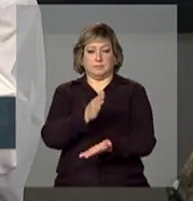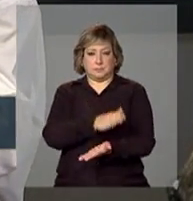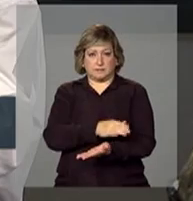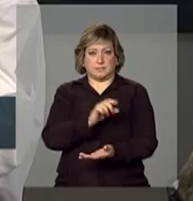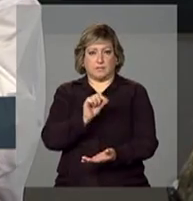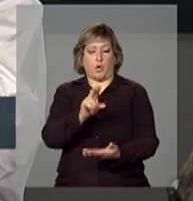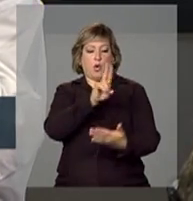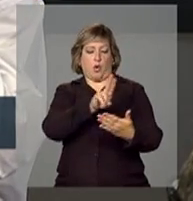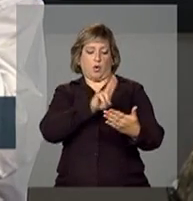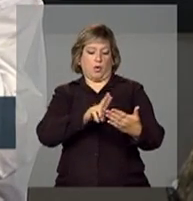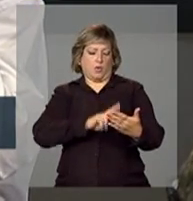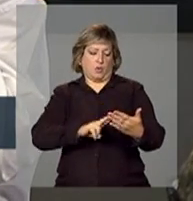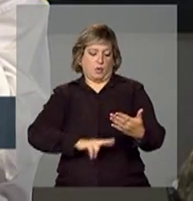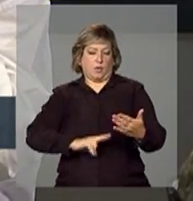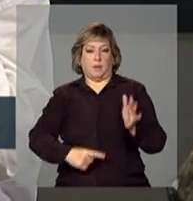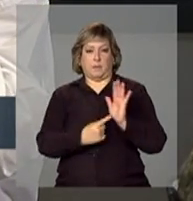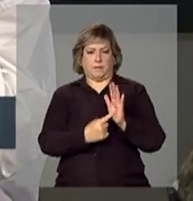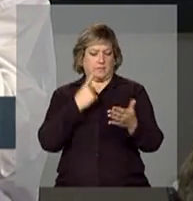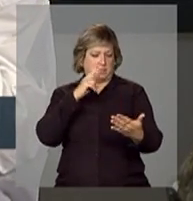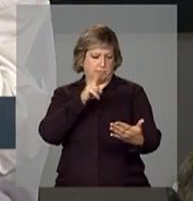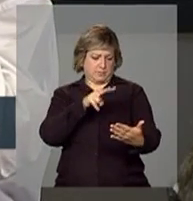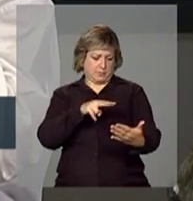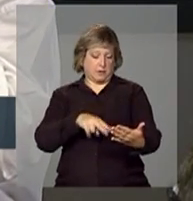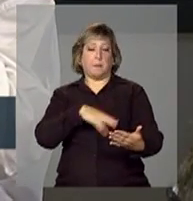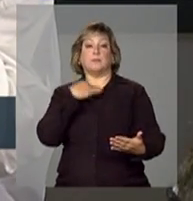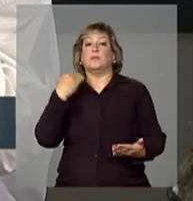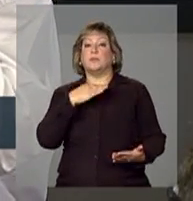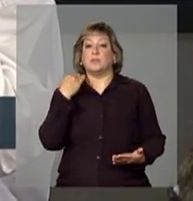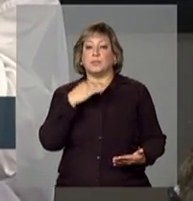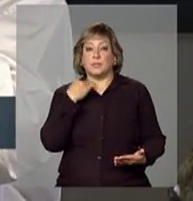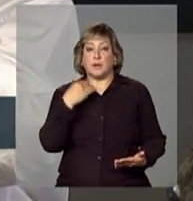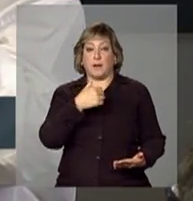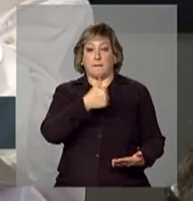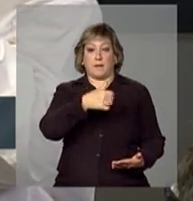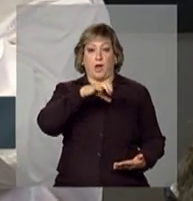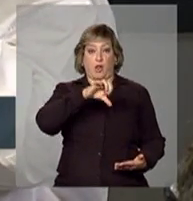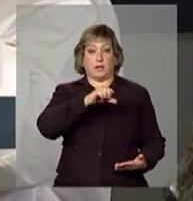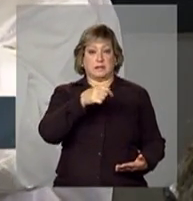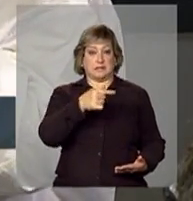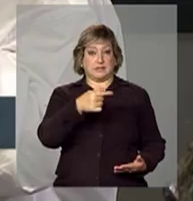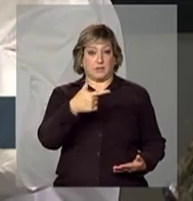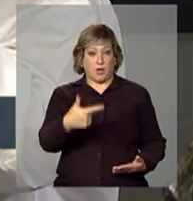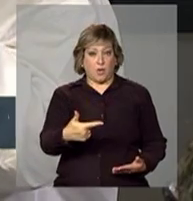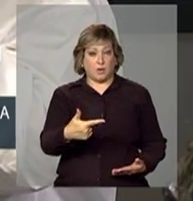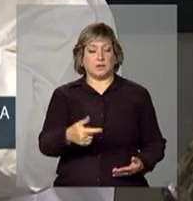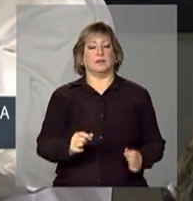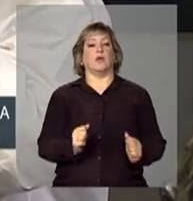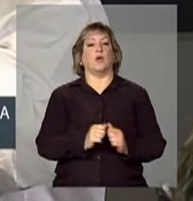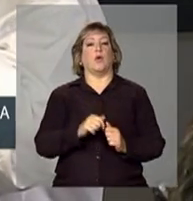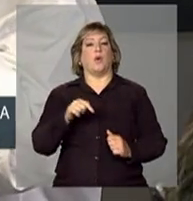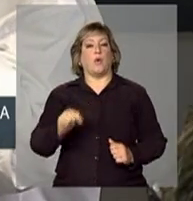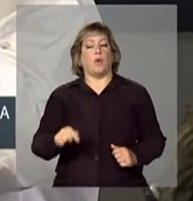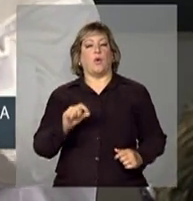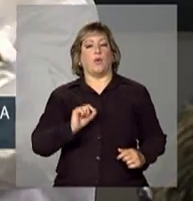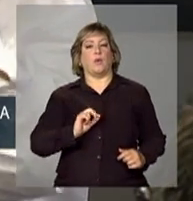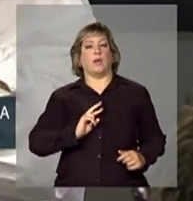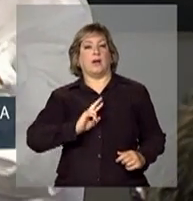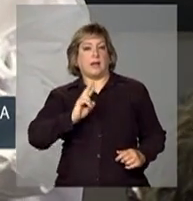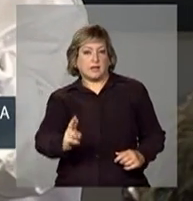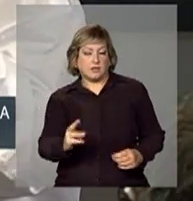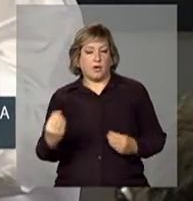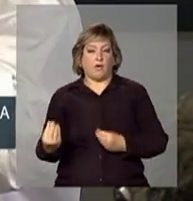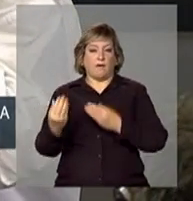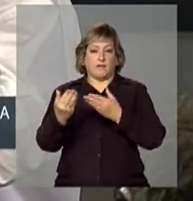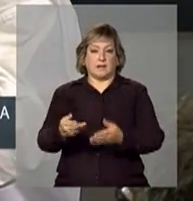dos nomes que aparecem no prontuário de pessoas mortas em 1972 com a resposta oferecida pela